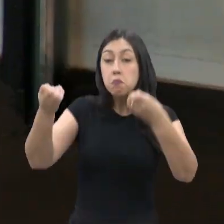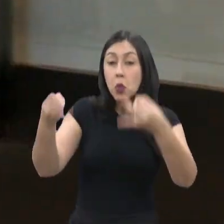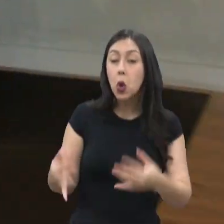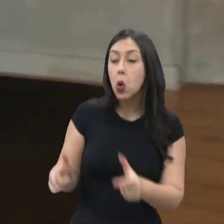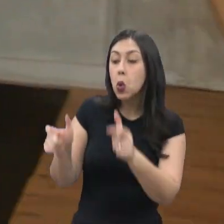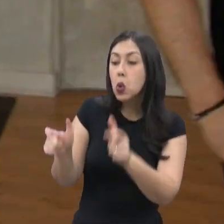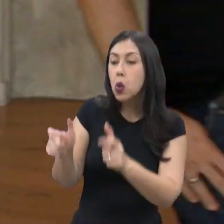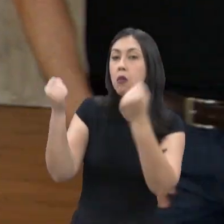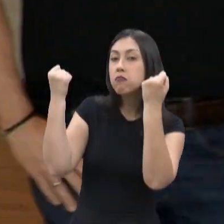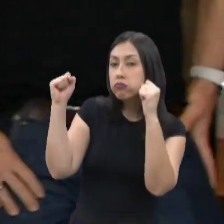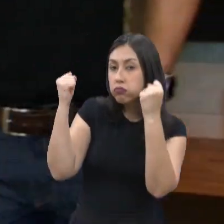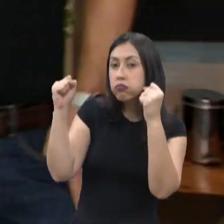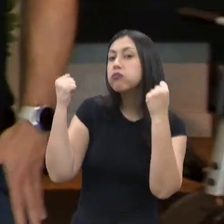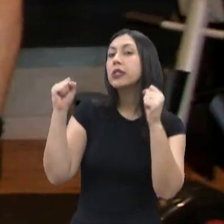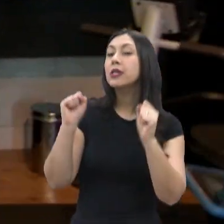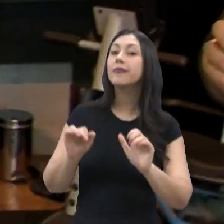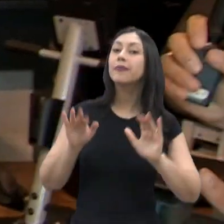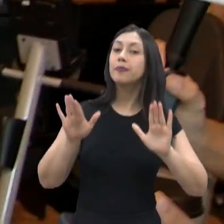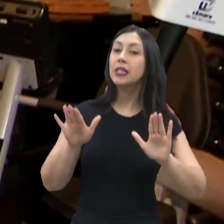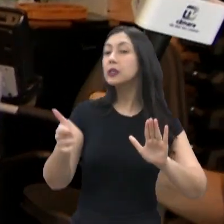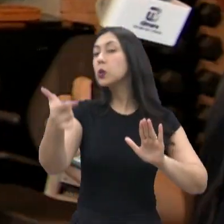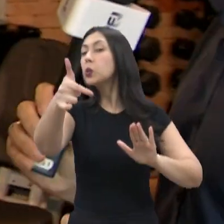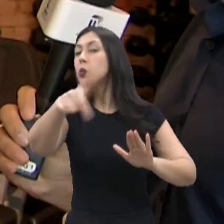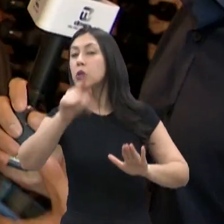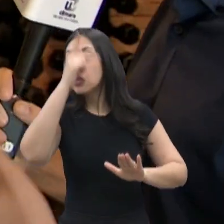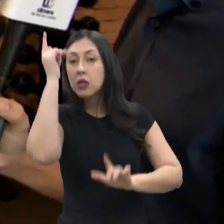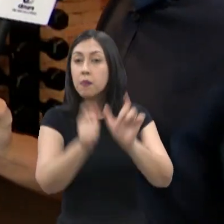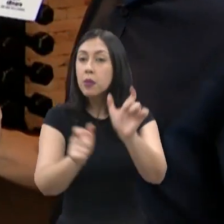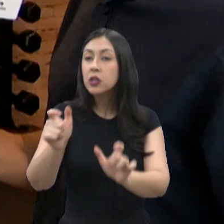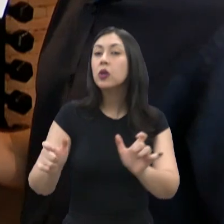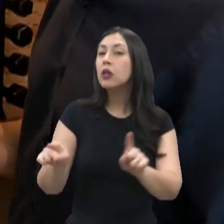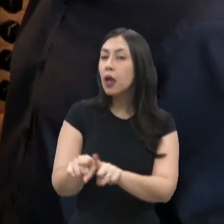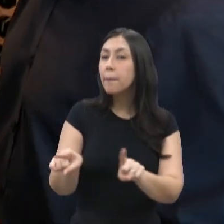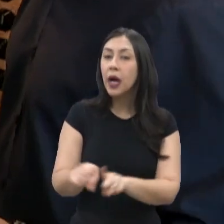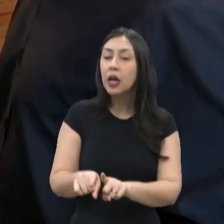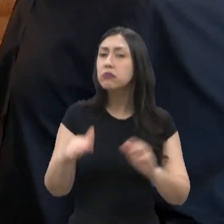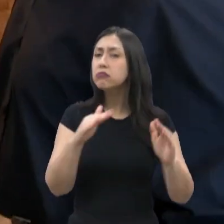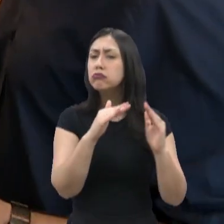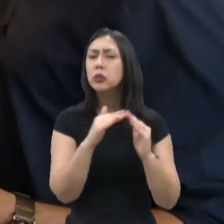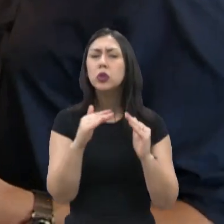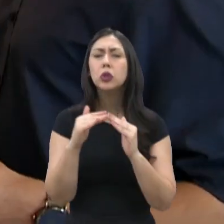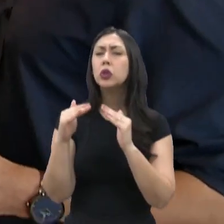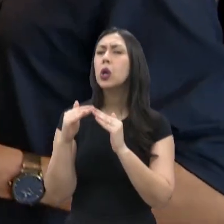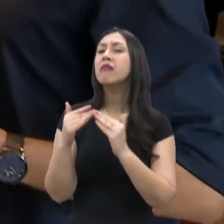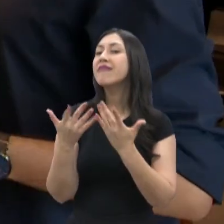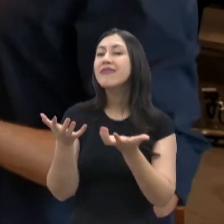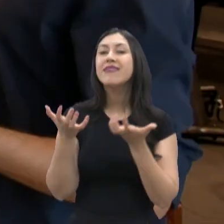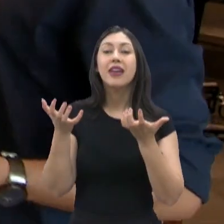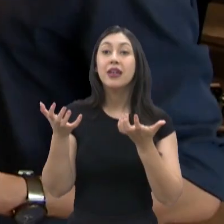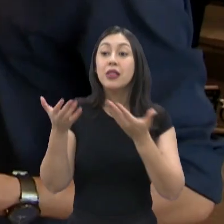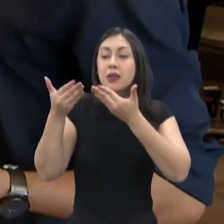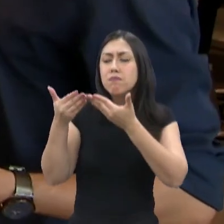esse mercado mais profissional, mas tem um outro público que são as pessoas aí, os moradores que também querem montar a sua